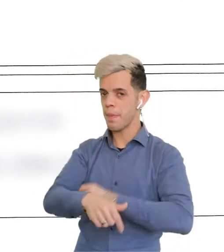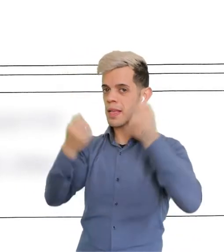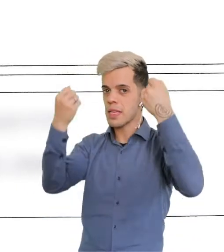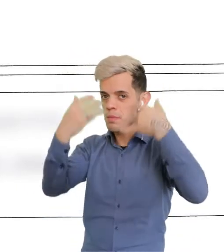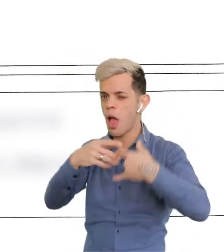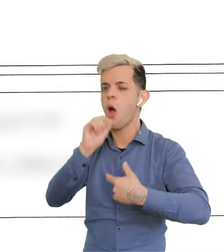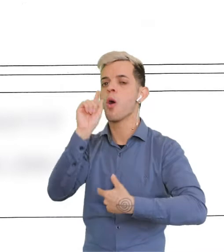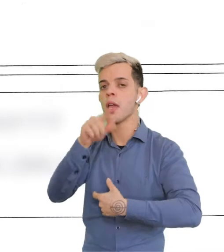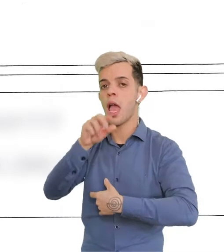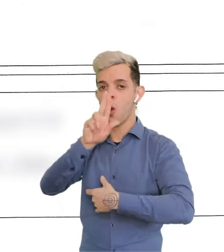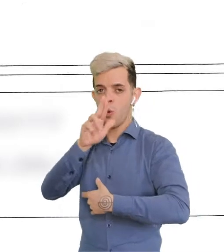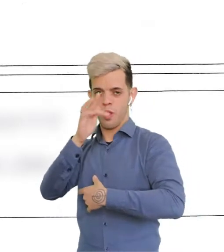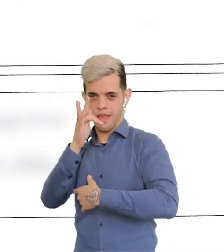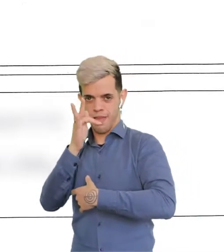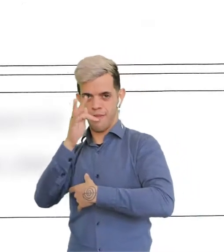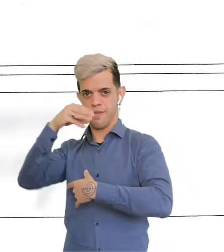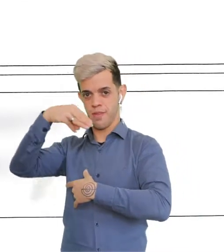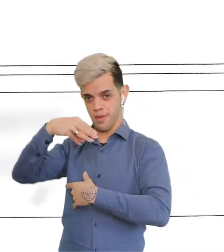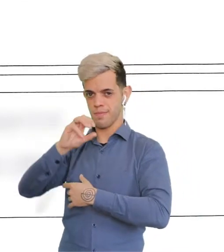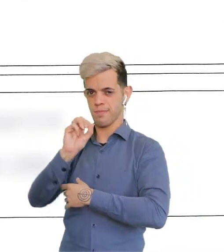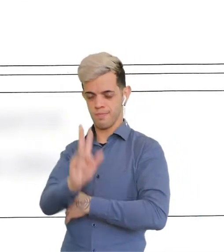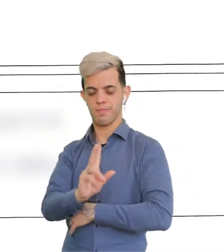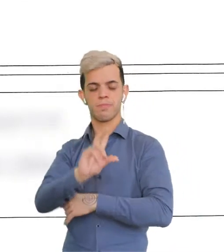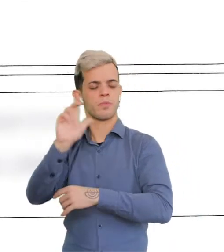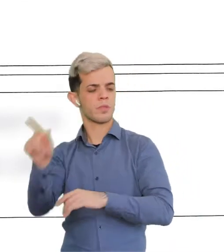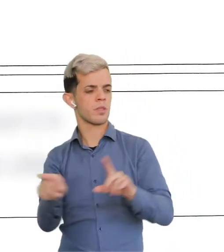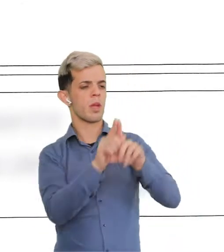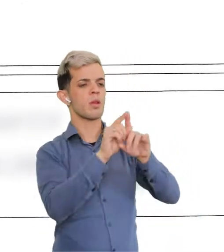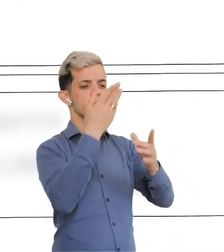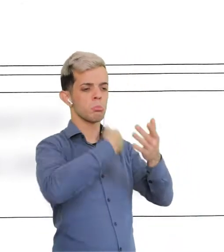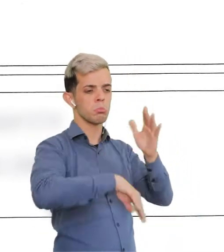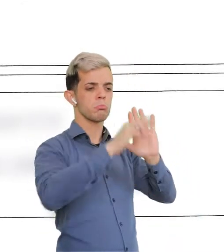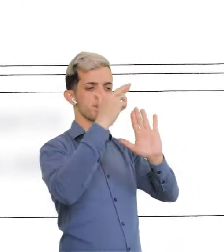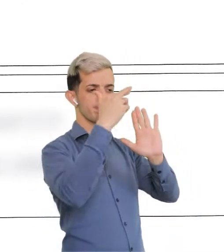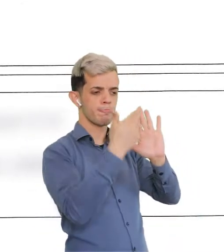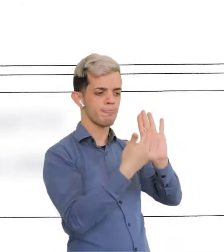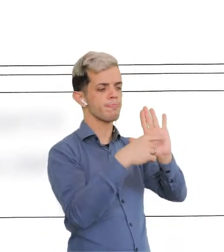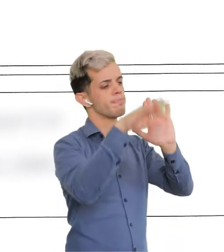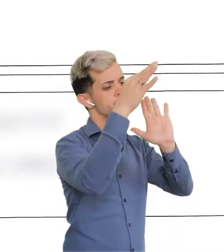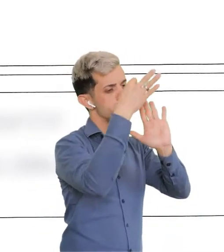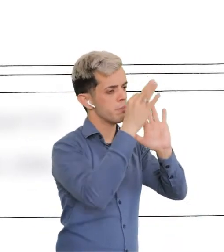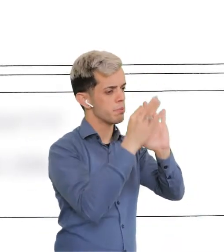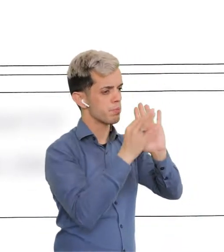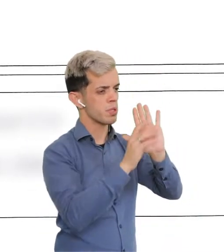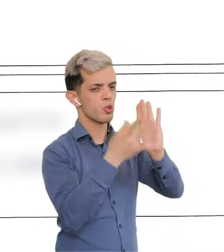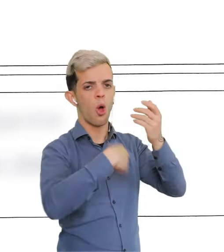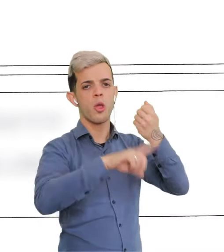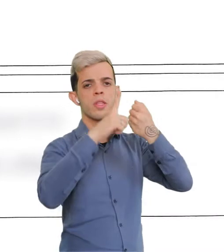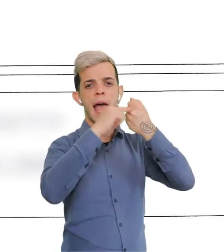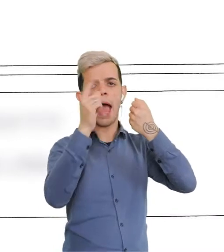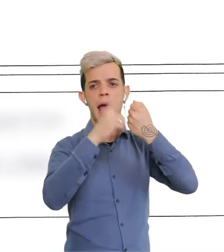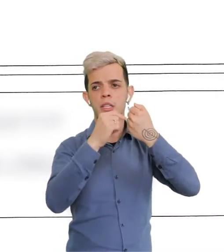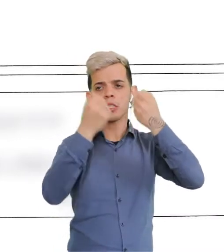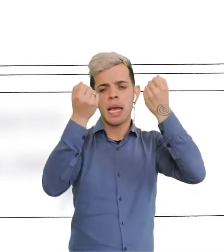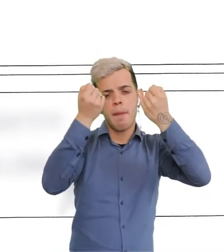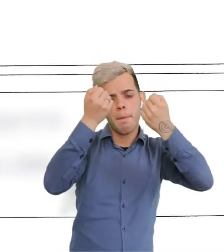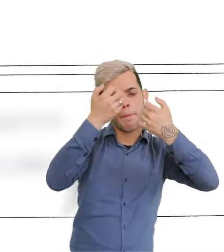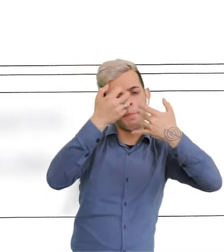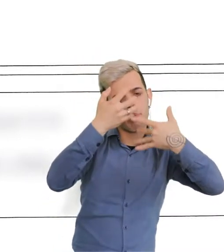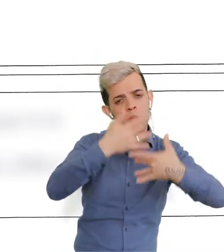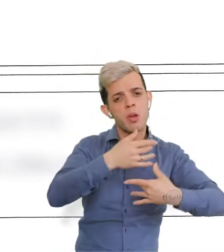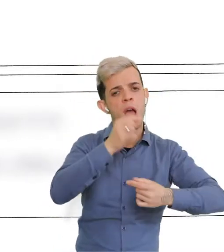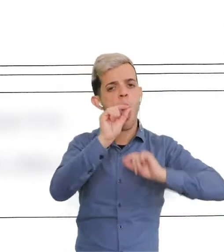gente vai explicar o que é o UFM. O enquadramento legal, ele vai colocar os artigos